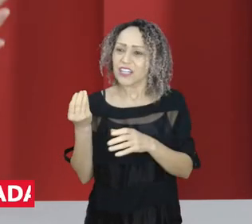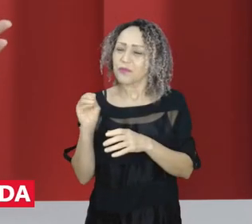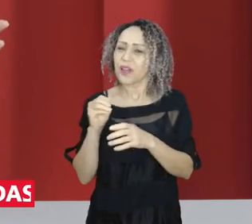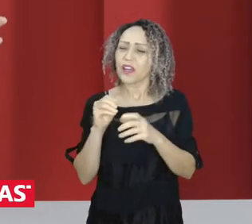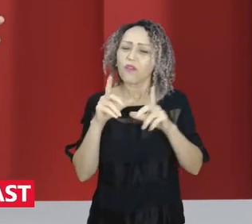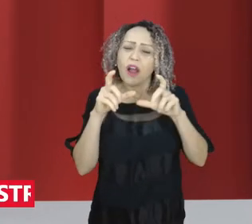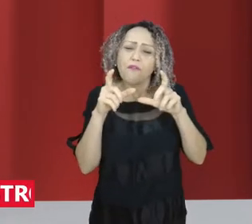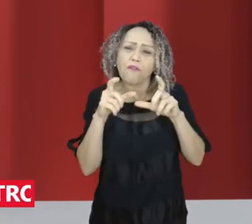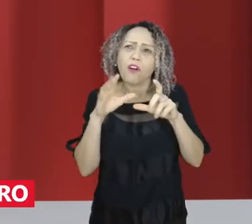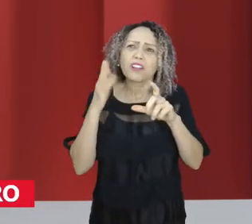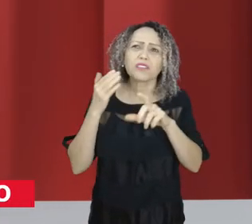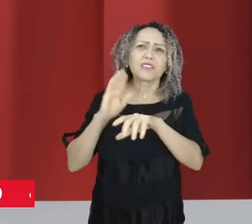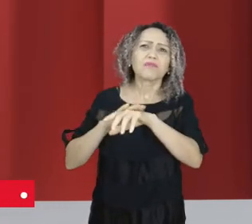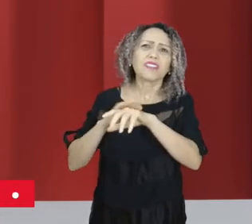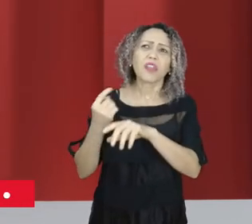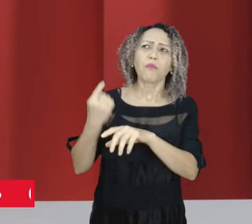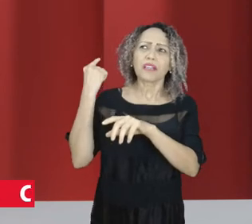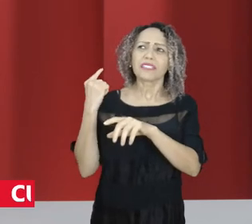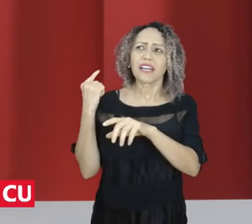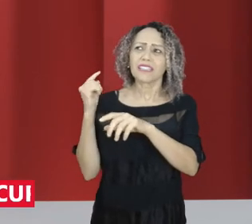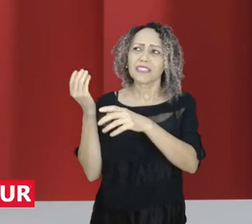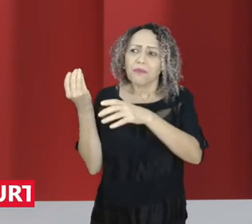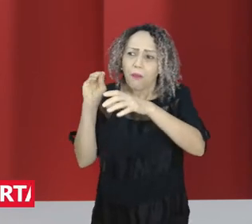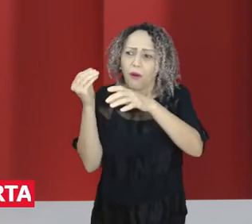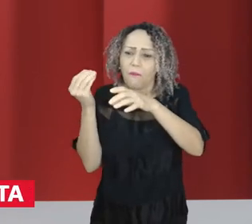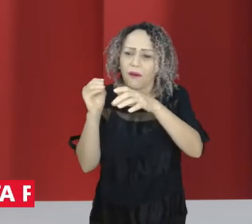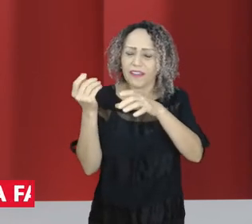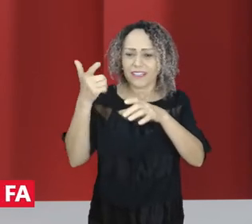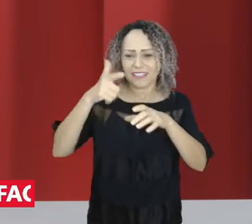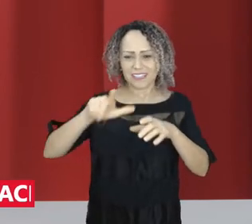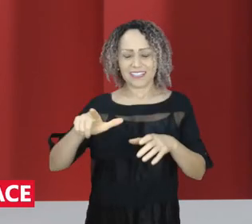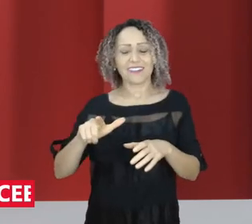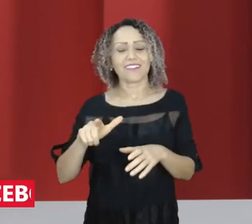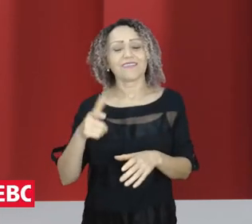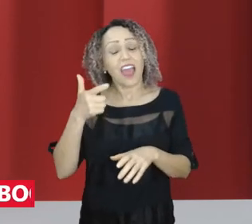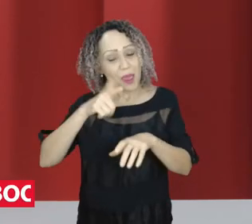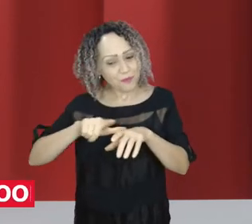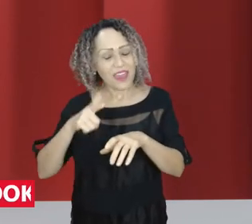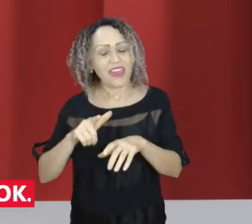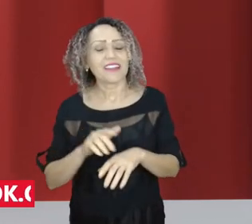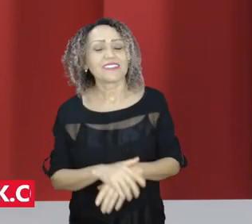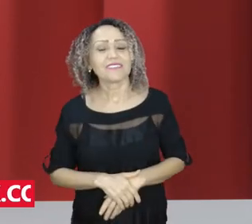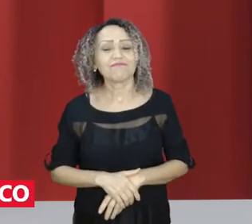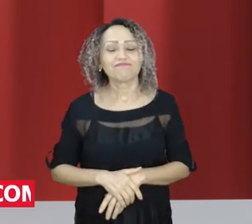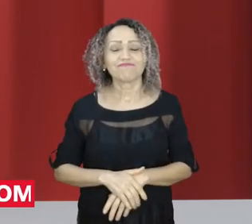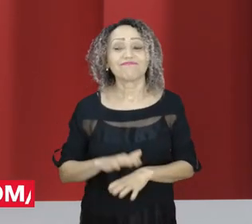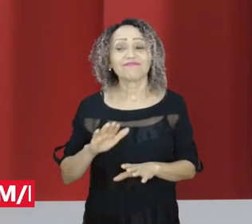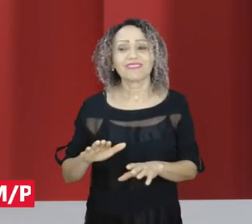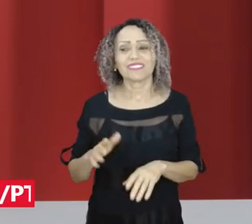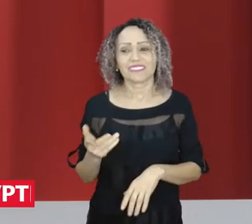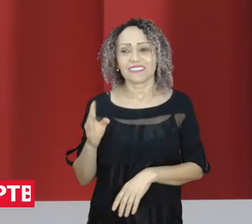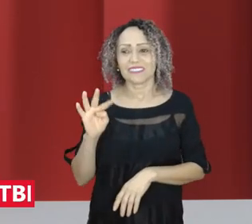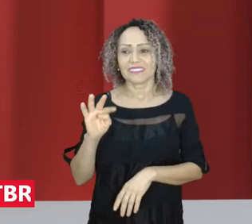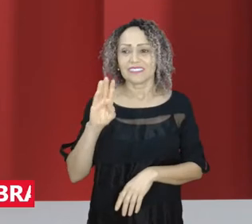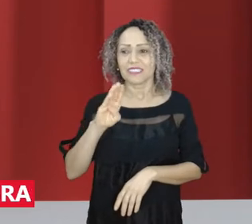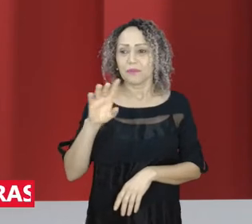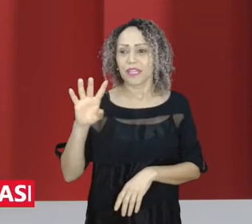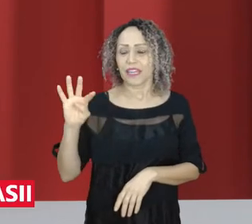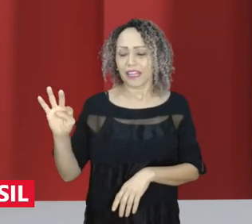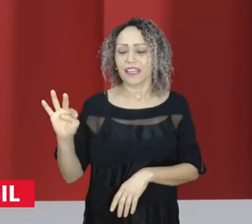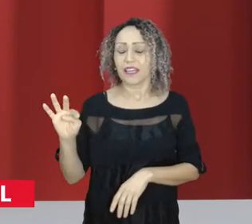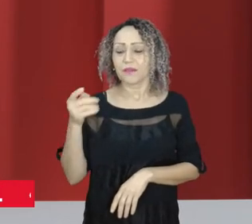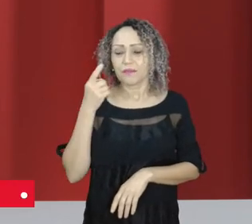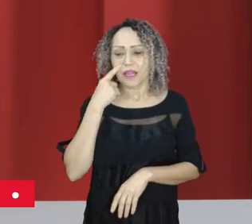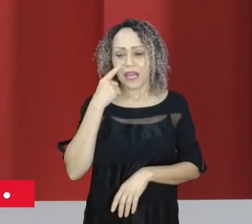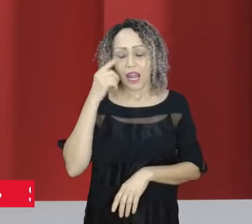uma outra quinta-feira aí do passado, né? A gente também tem o nosso TBT, aproveitando aí esse tema que a gente vai tratar hoje com a